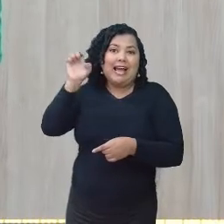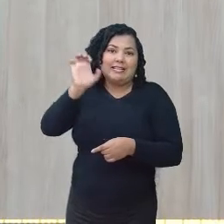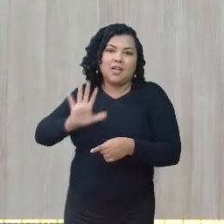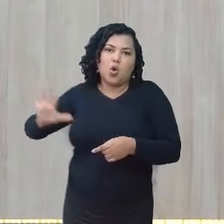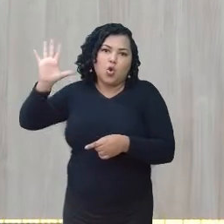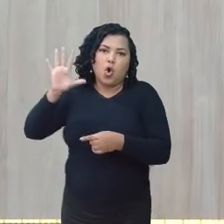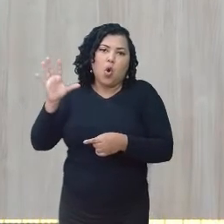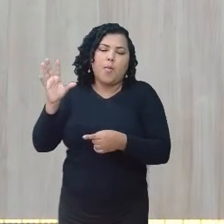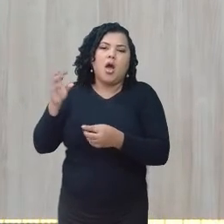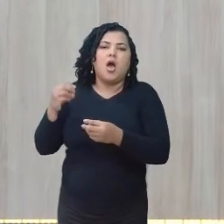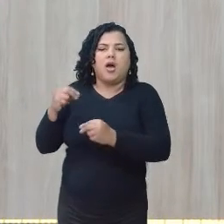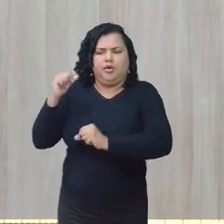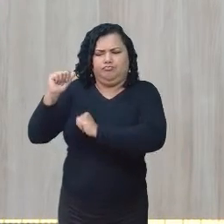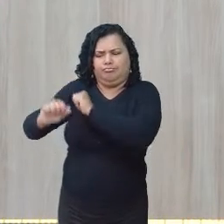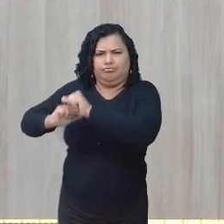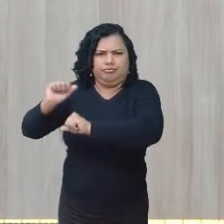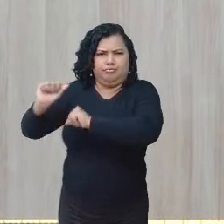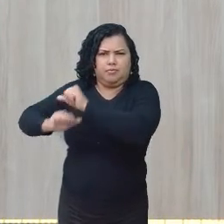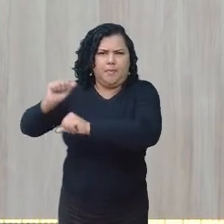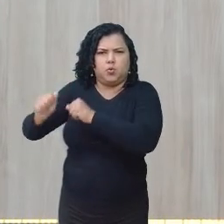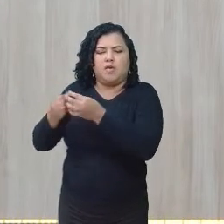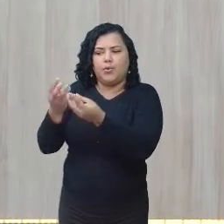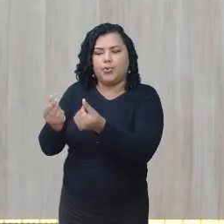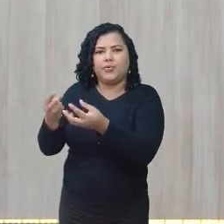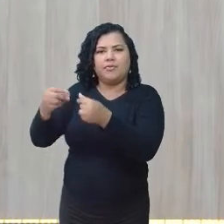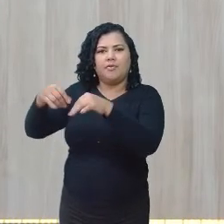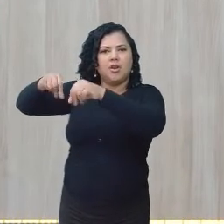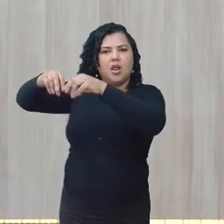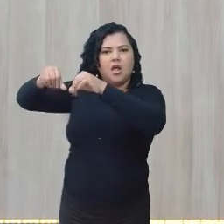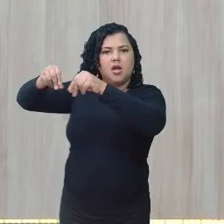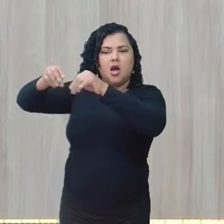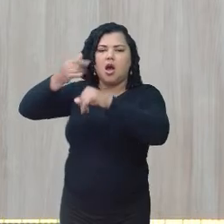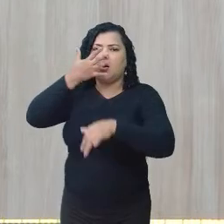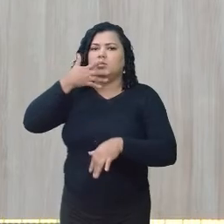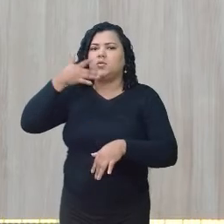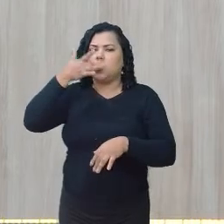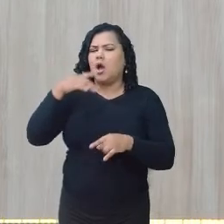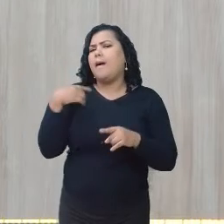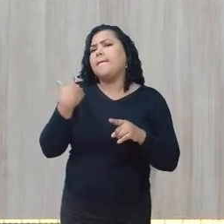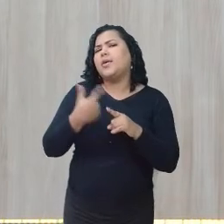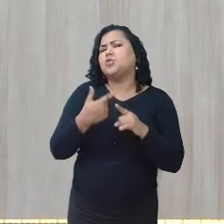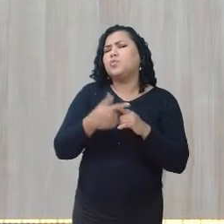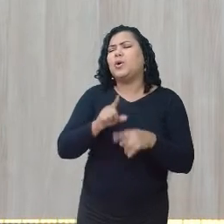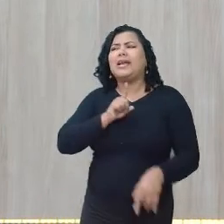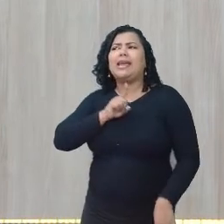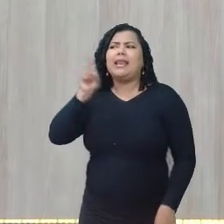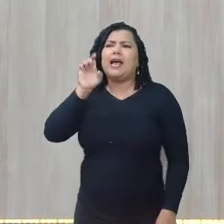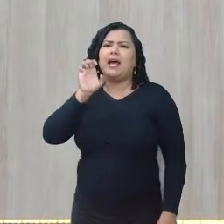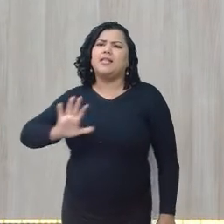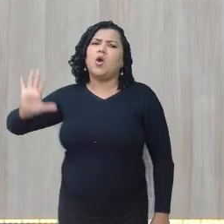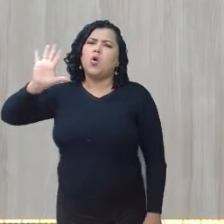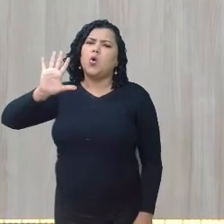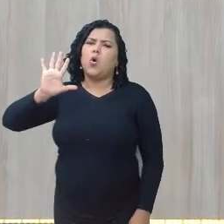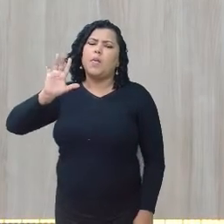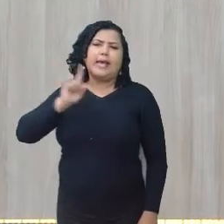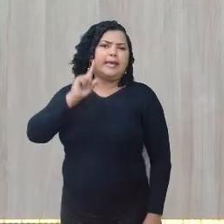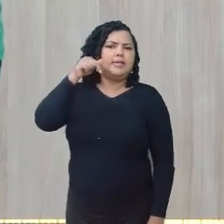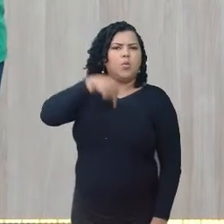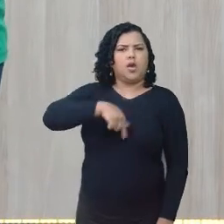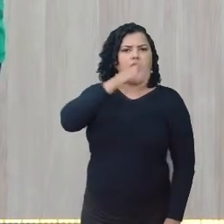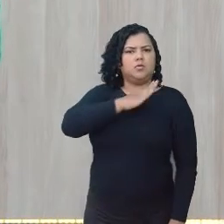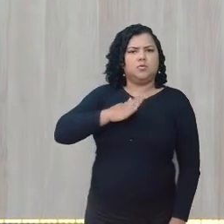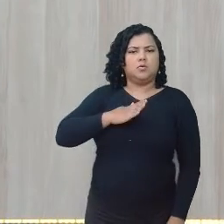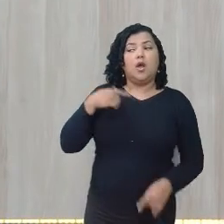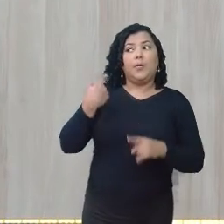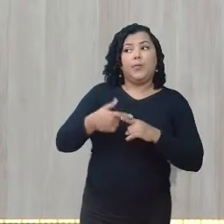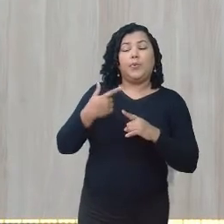de mandar para a Europa? Porque como as viagens elas demoravam muito tempo, então o açúcar refinado